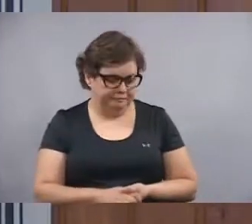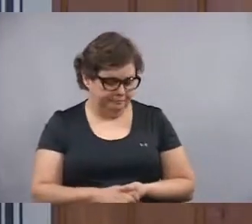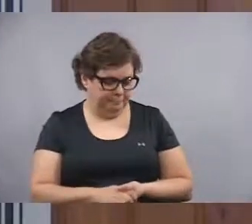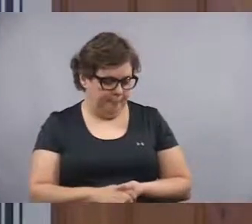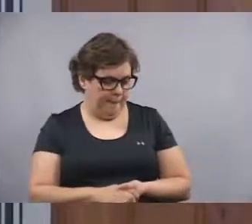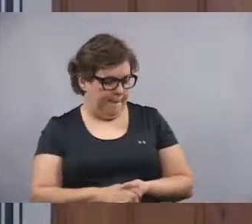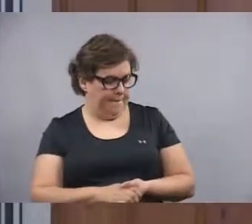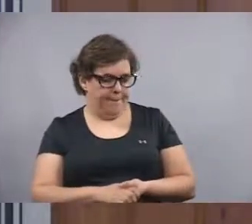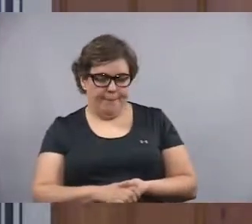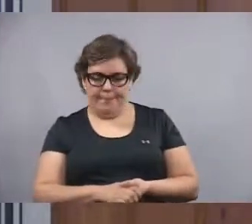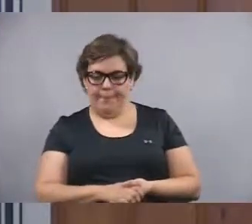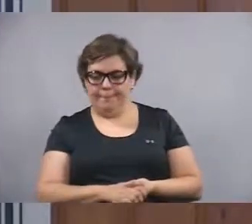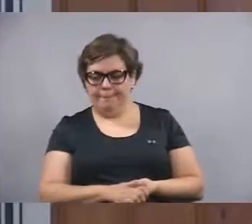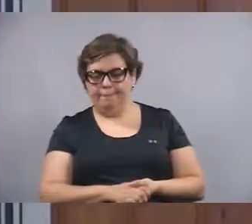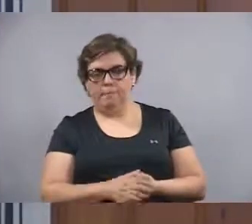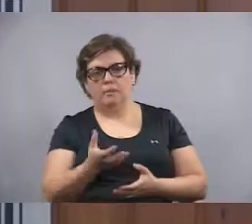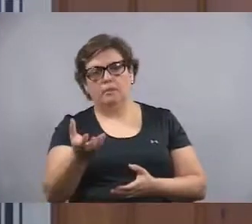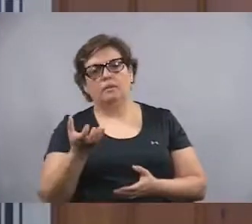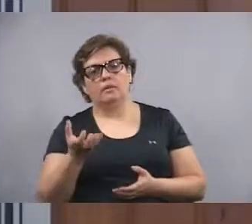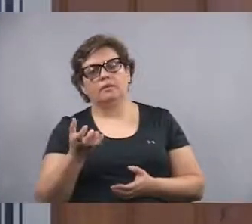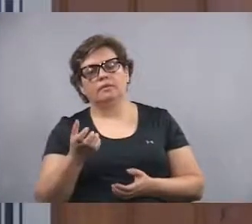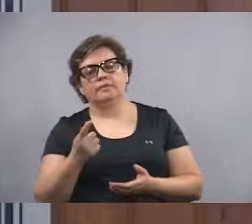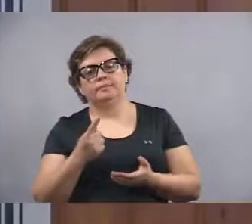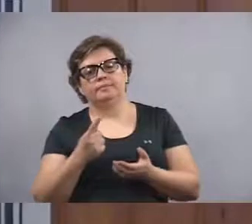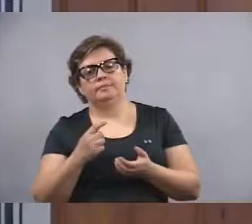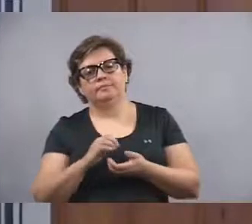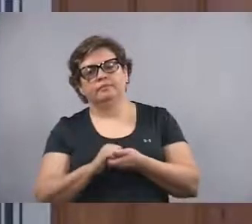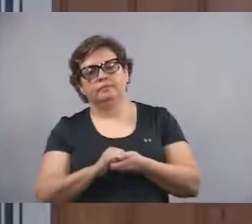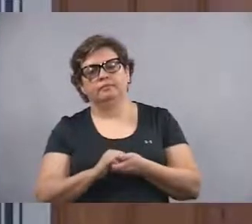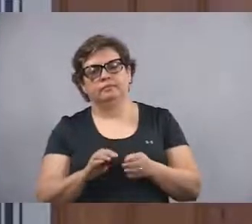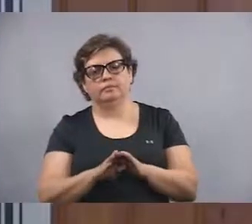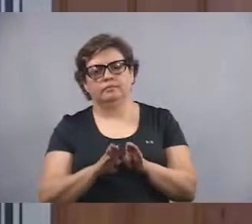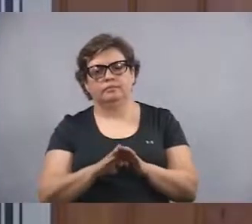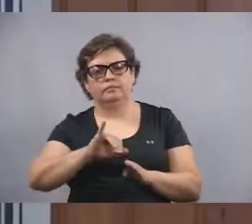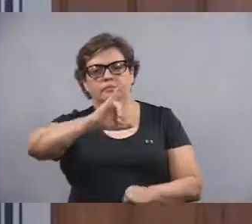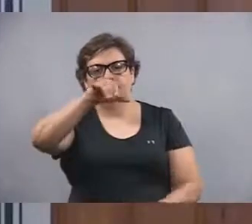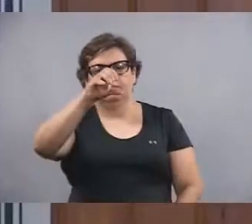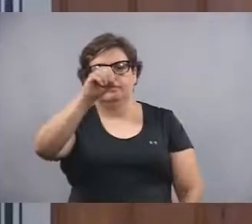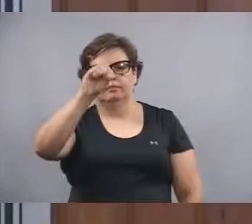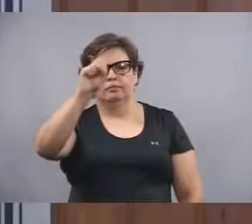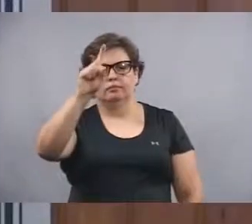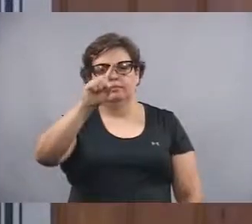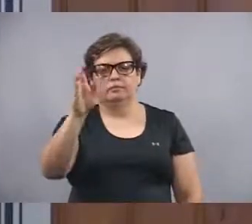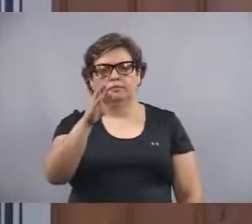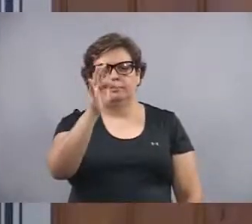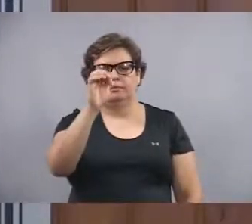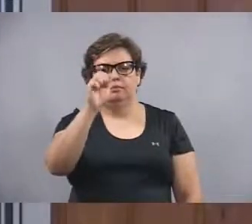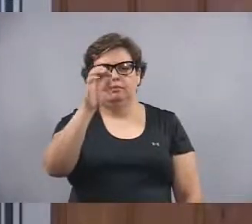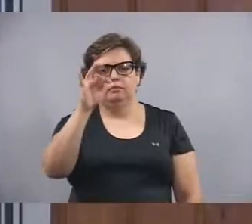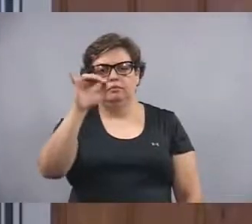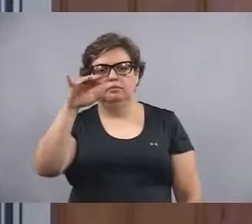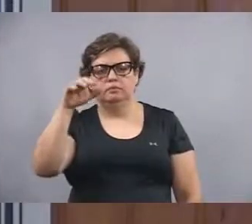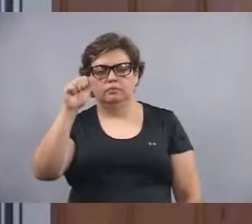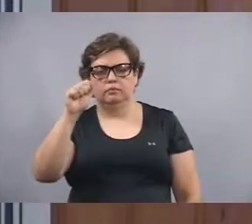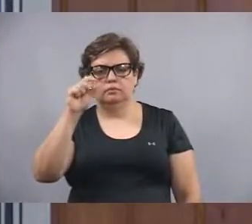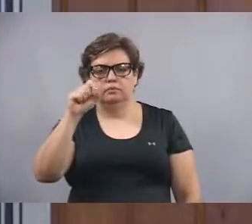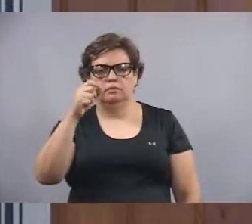Quero cumprimentar também o seu José, dona Fátima, que acompanham, que